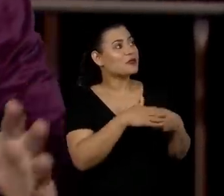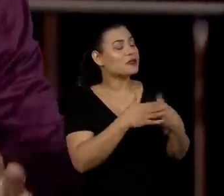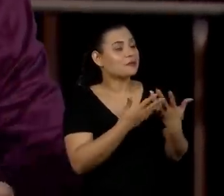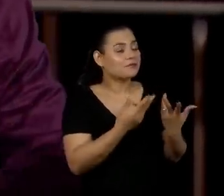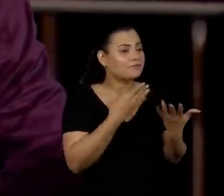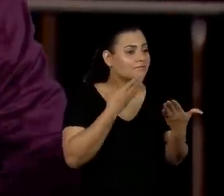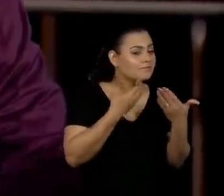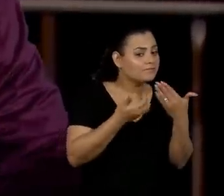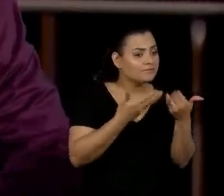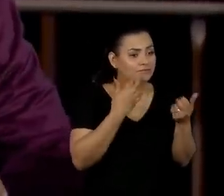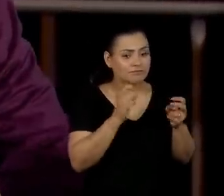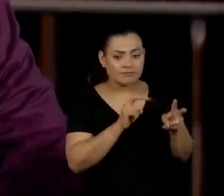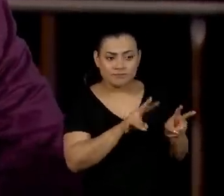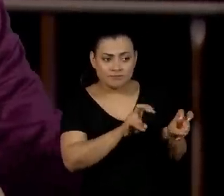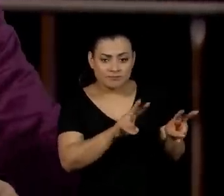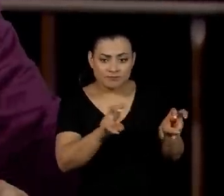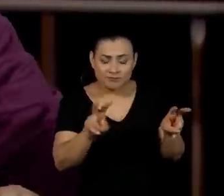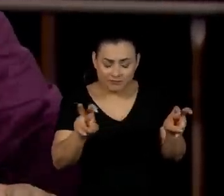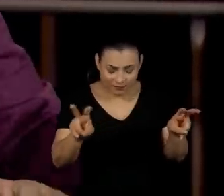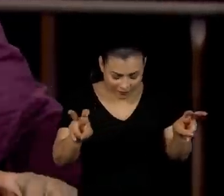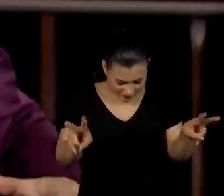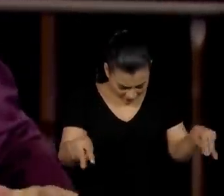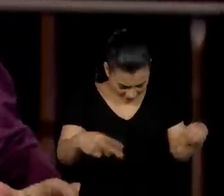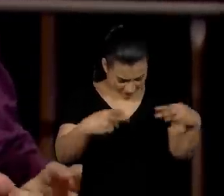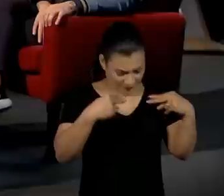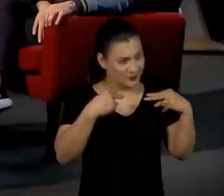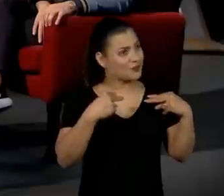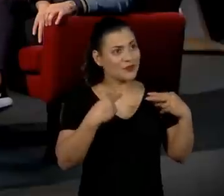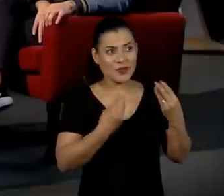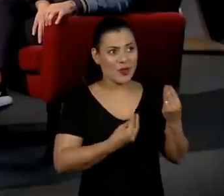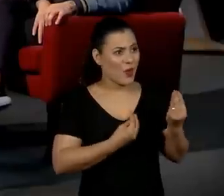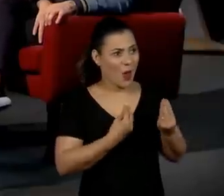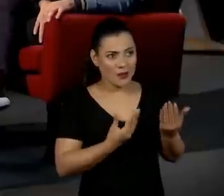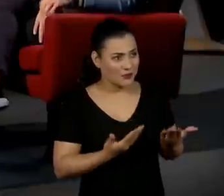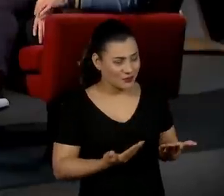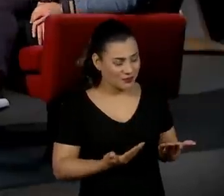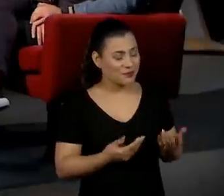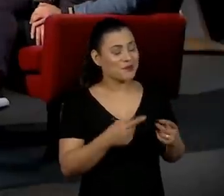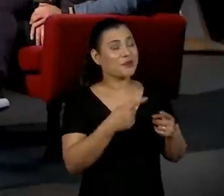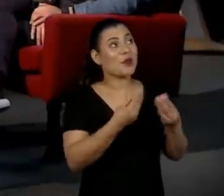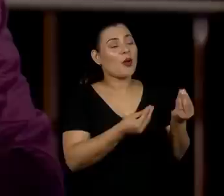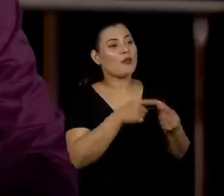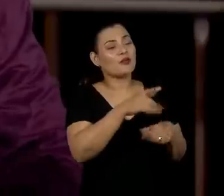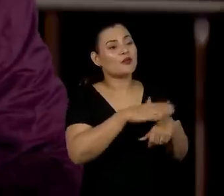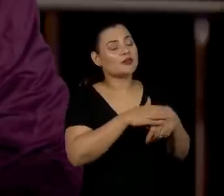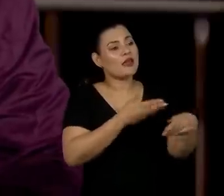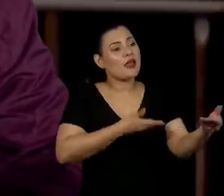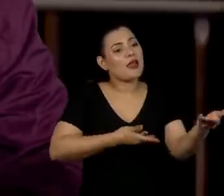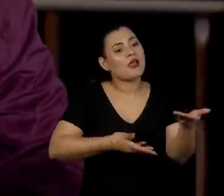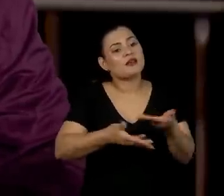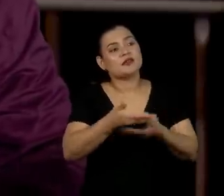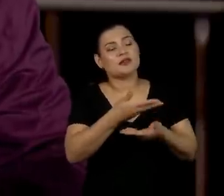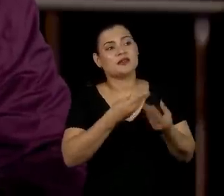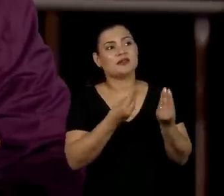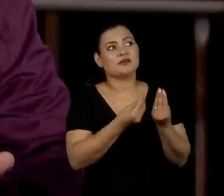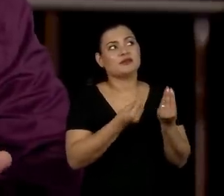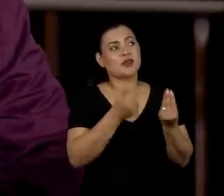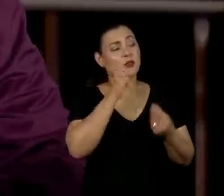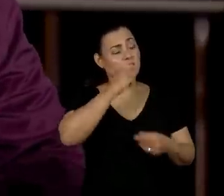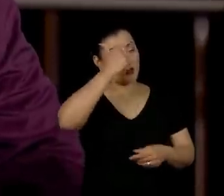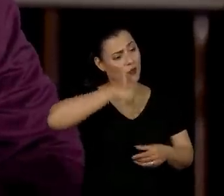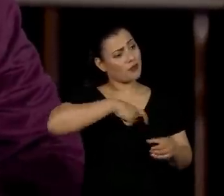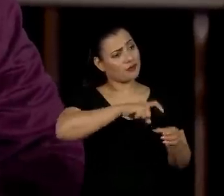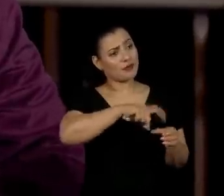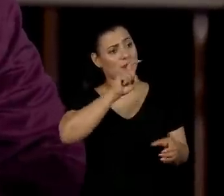se achando românticamente na selva queria saber como é que você lida com a uma mulher